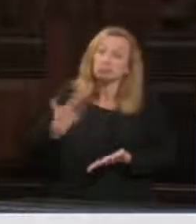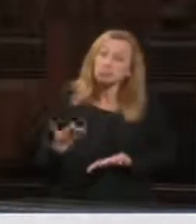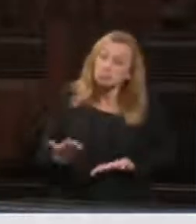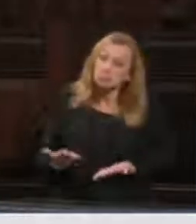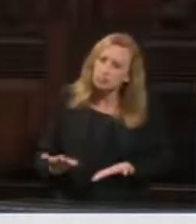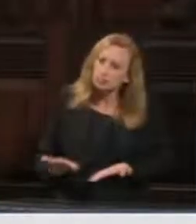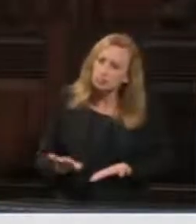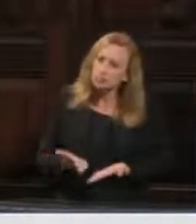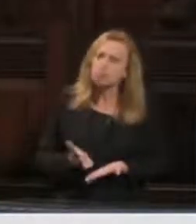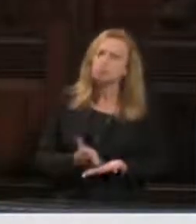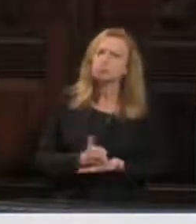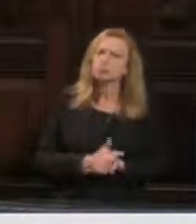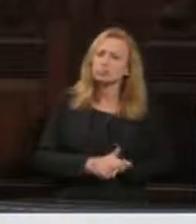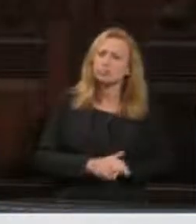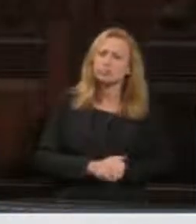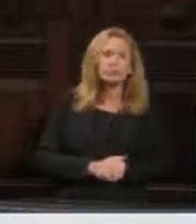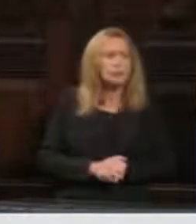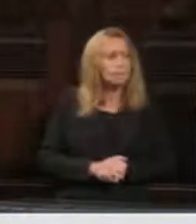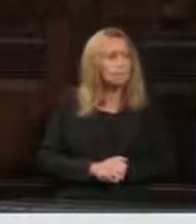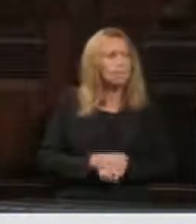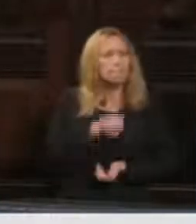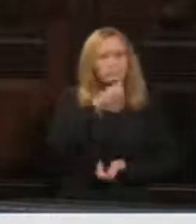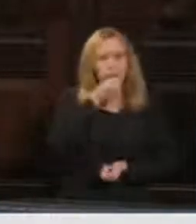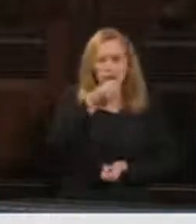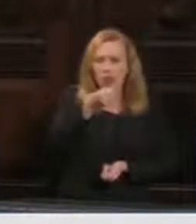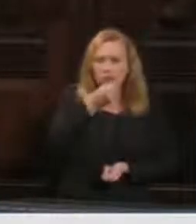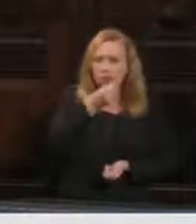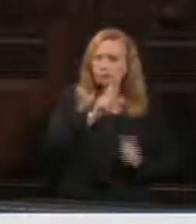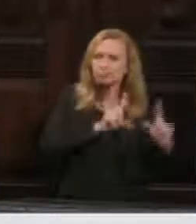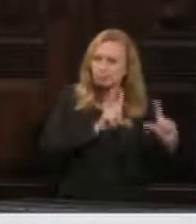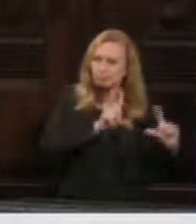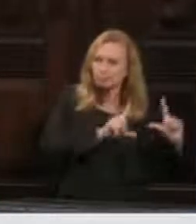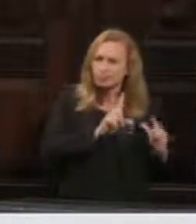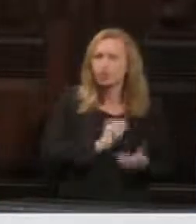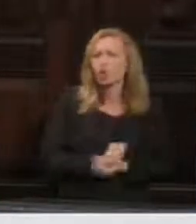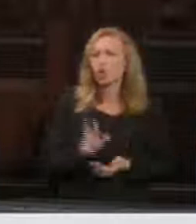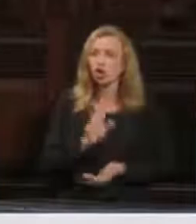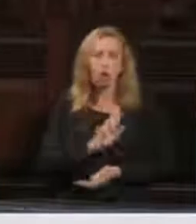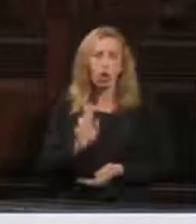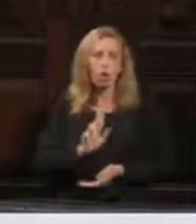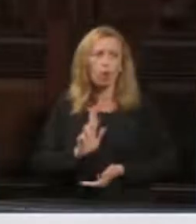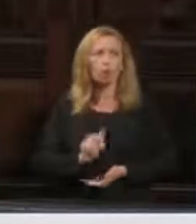surpreende os jornalistas de nome